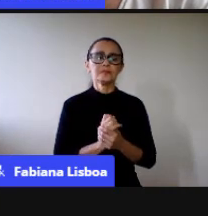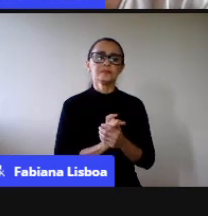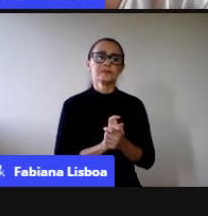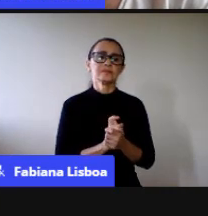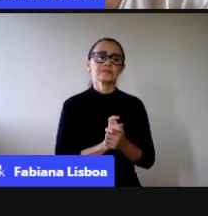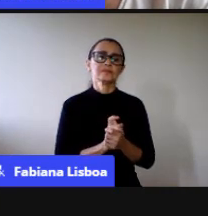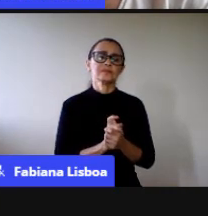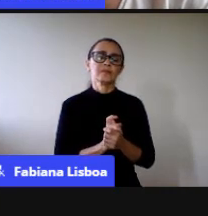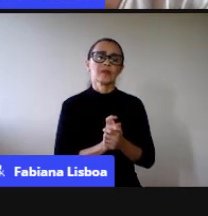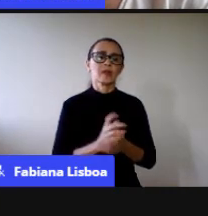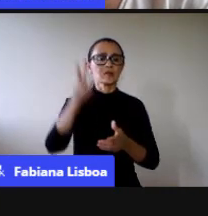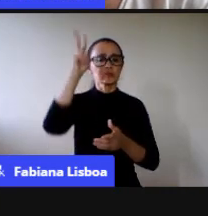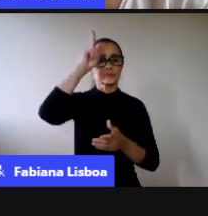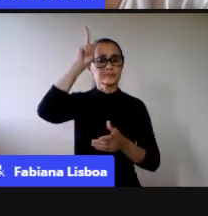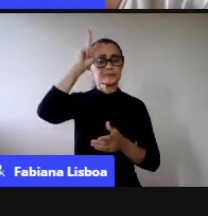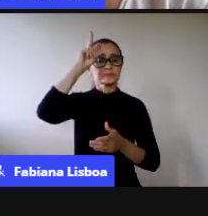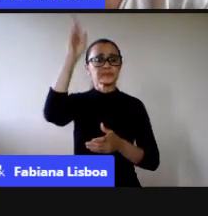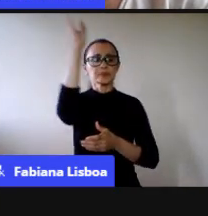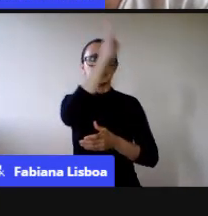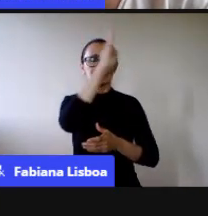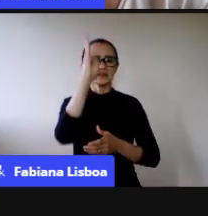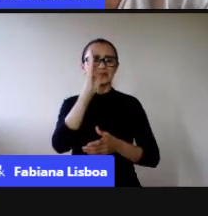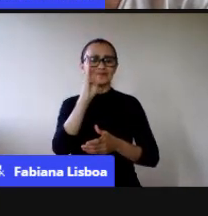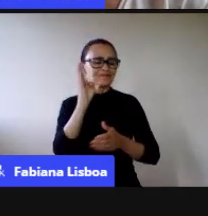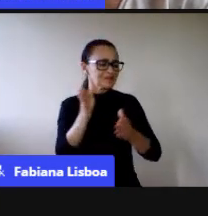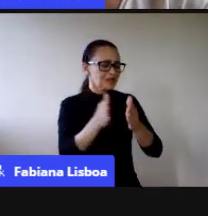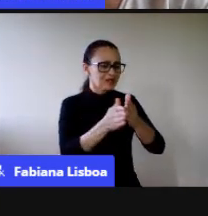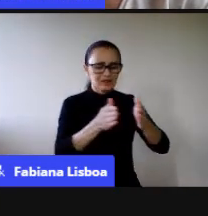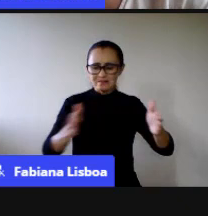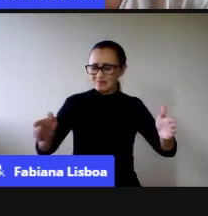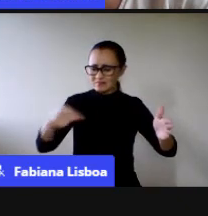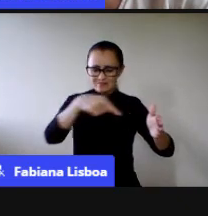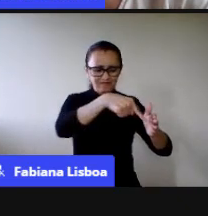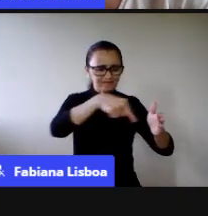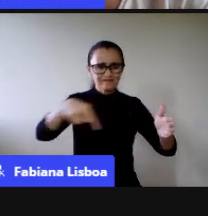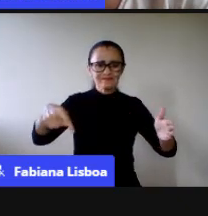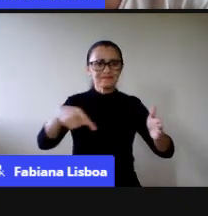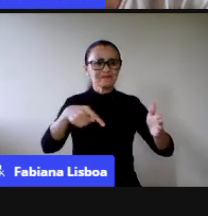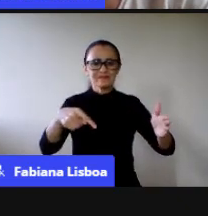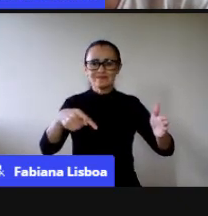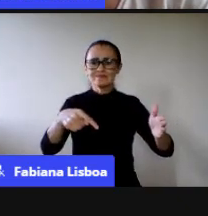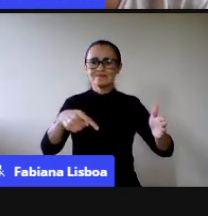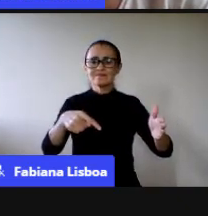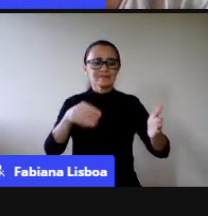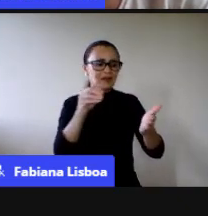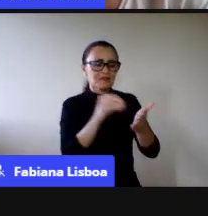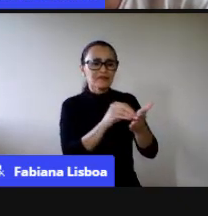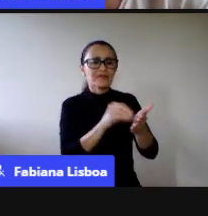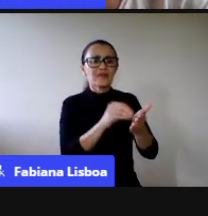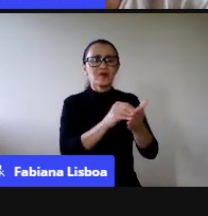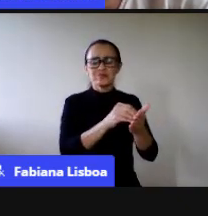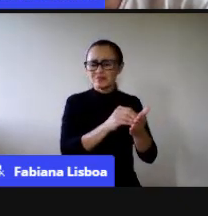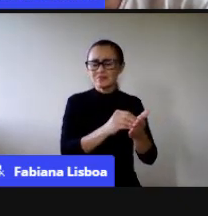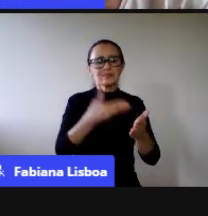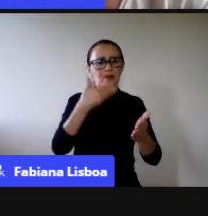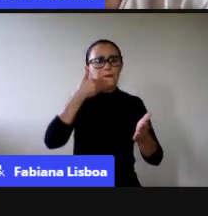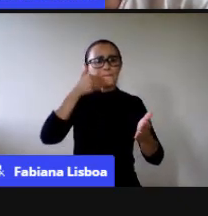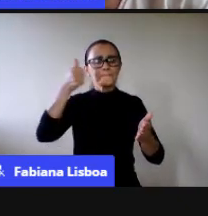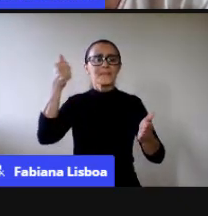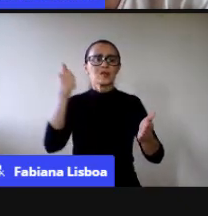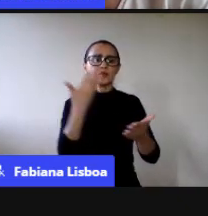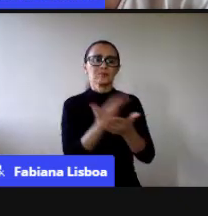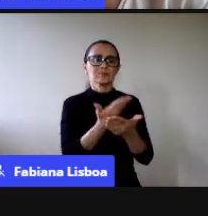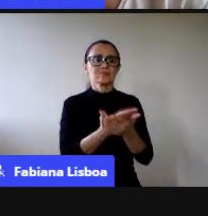Então, na história do Brasil, há uma lacuna, né? É uma lacuna que precisa ser problematizada, questionada, pesquisada e